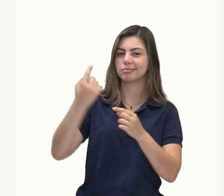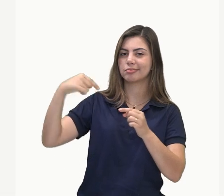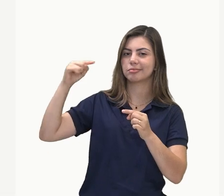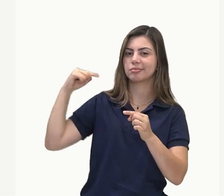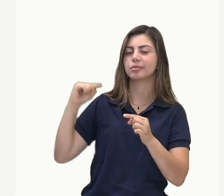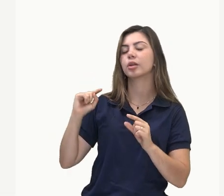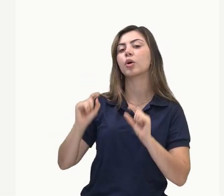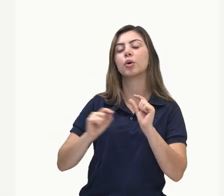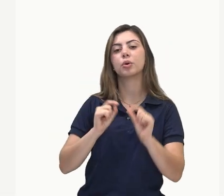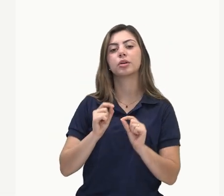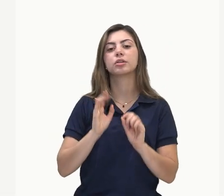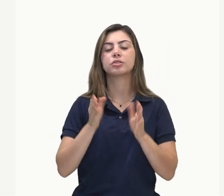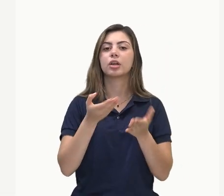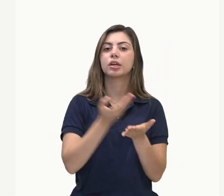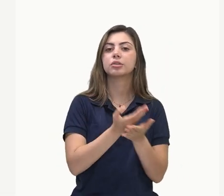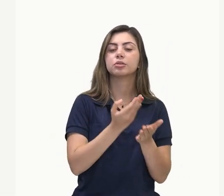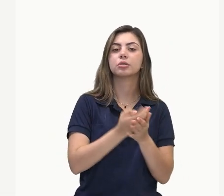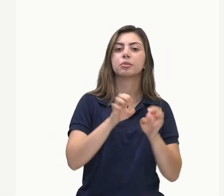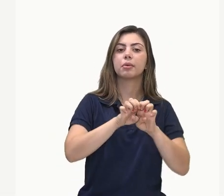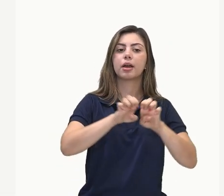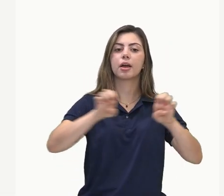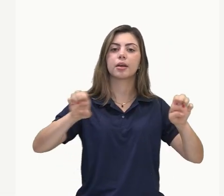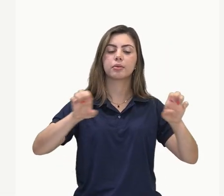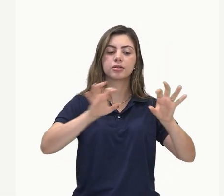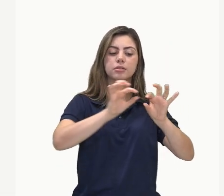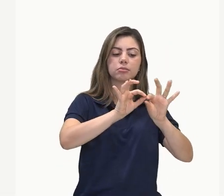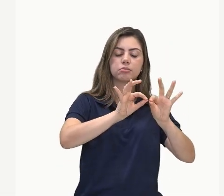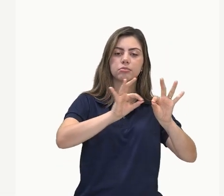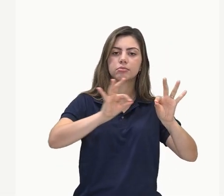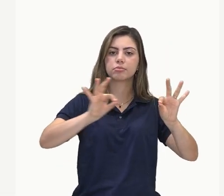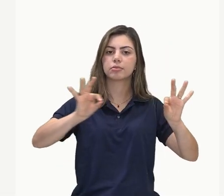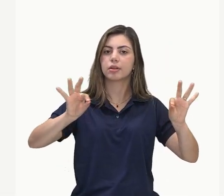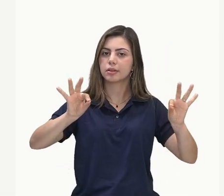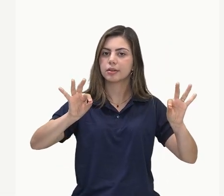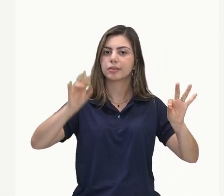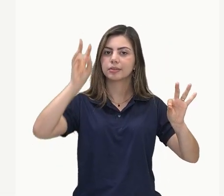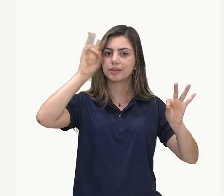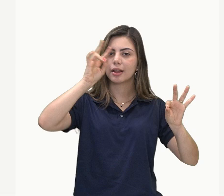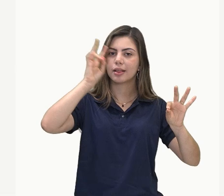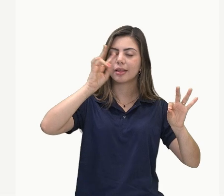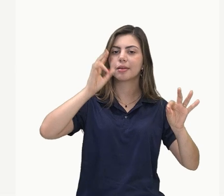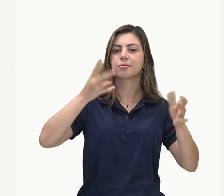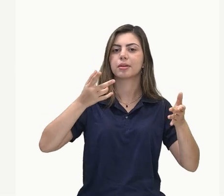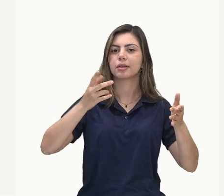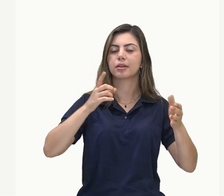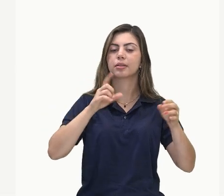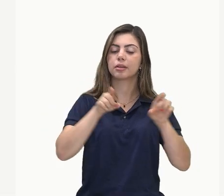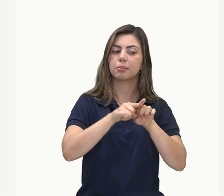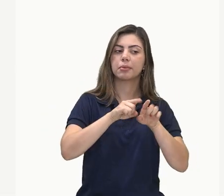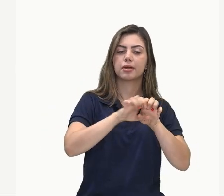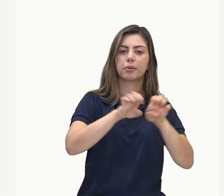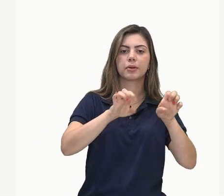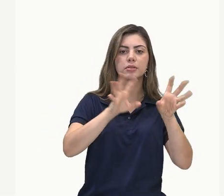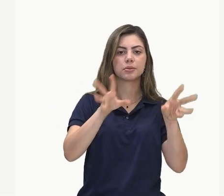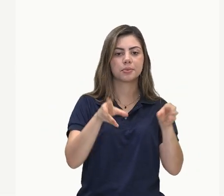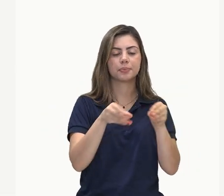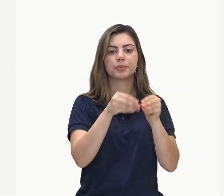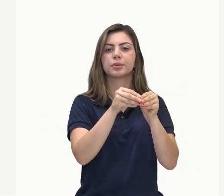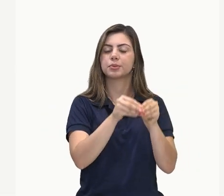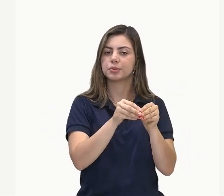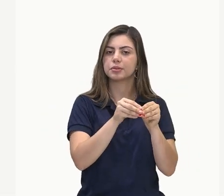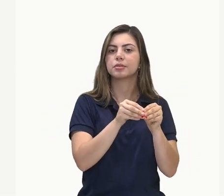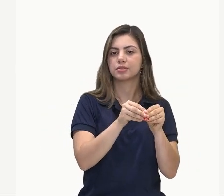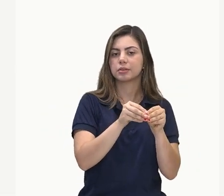né, a equação da reta, tanto da equação, né, na sua forma reduzida, na sua